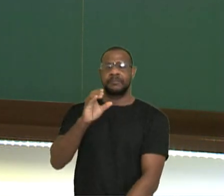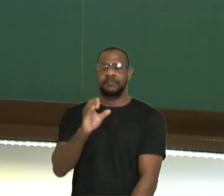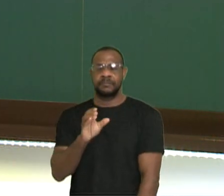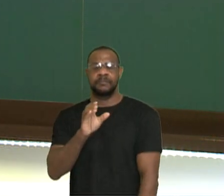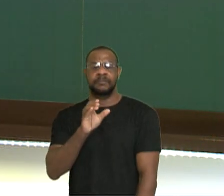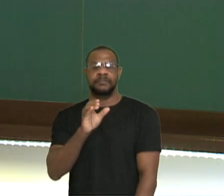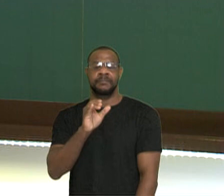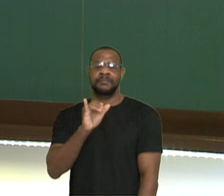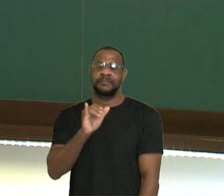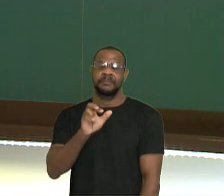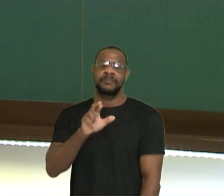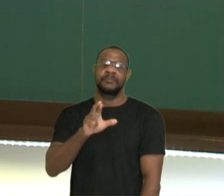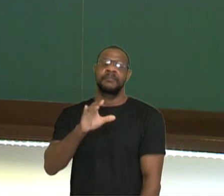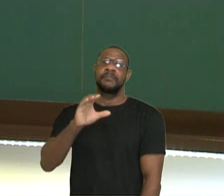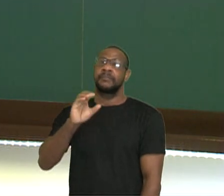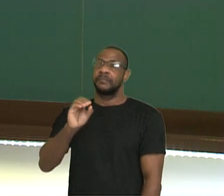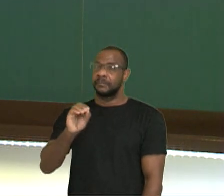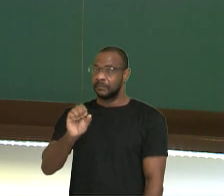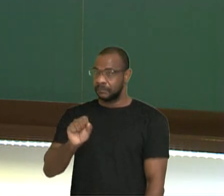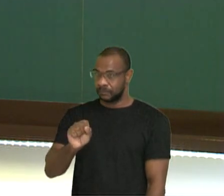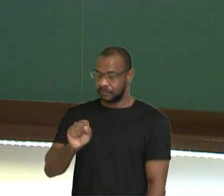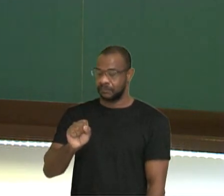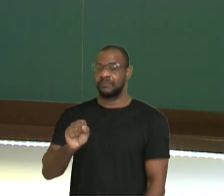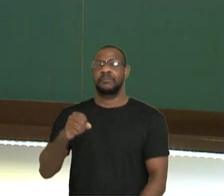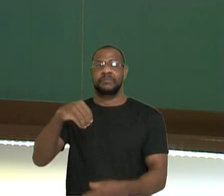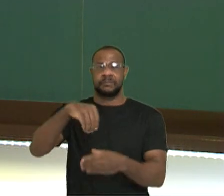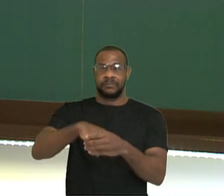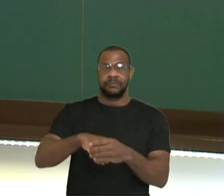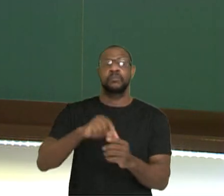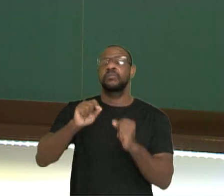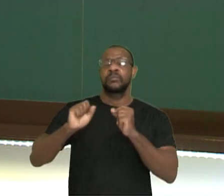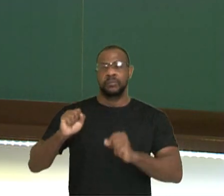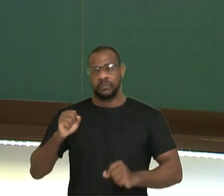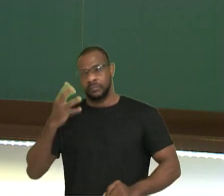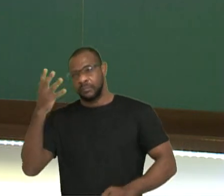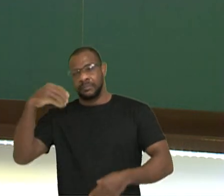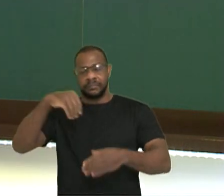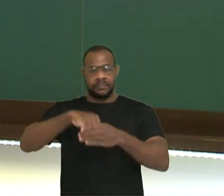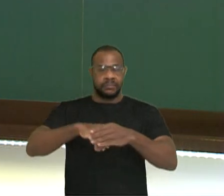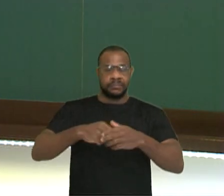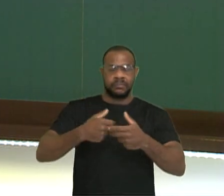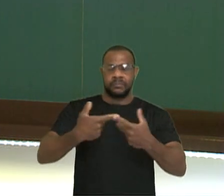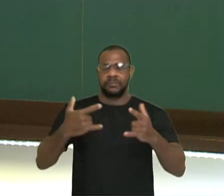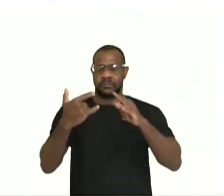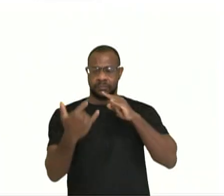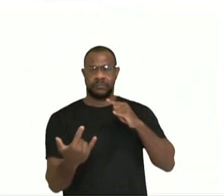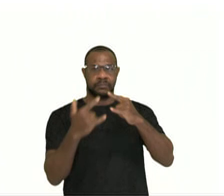sobre a arte circense e quais são, né, essas atrações que existem no circo.